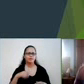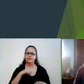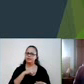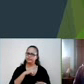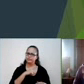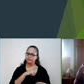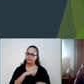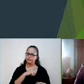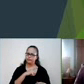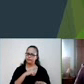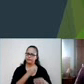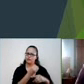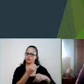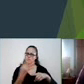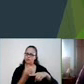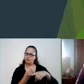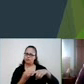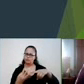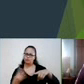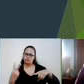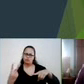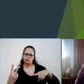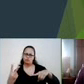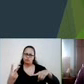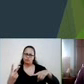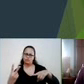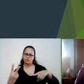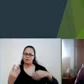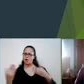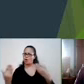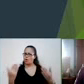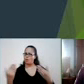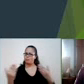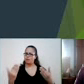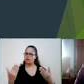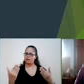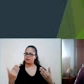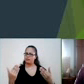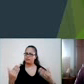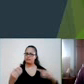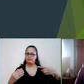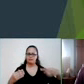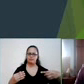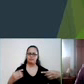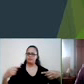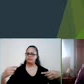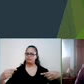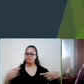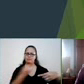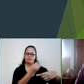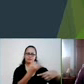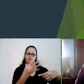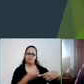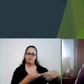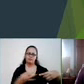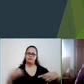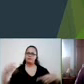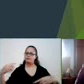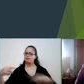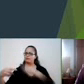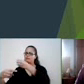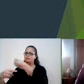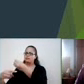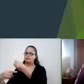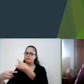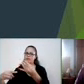E se eu estiver comparando duas frações? Uma dica. Se as duas frações